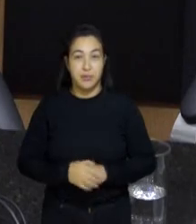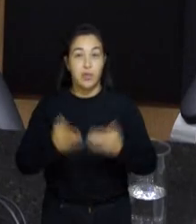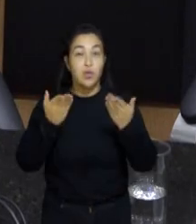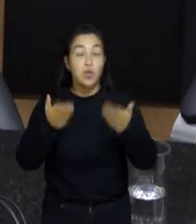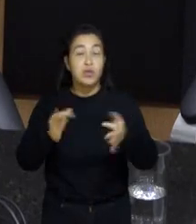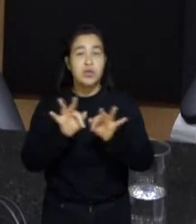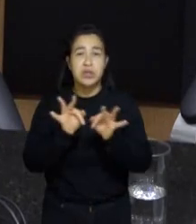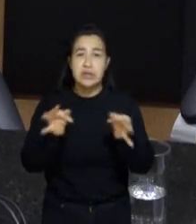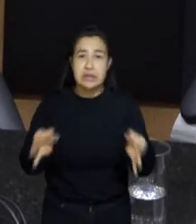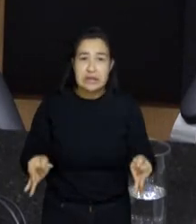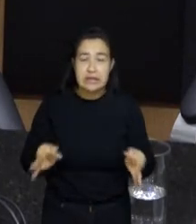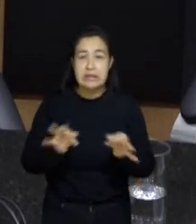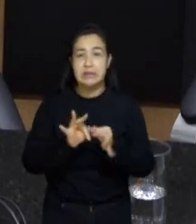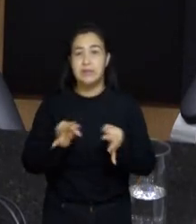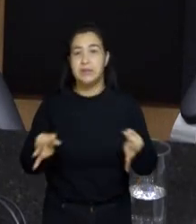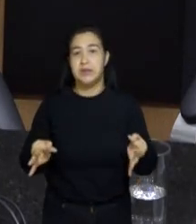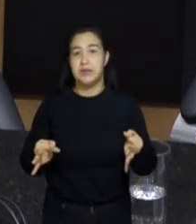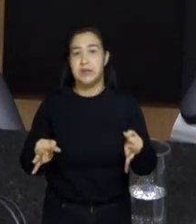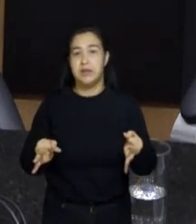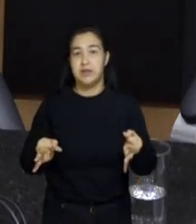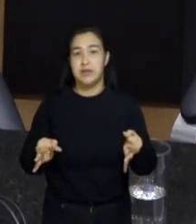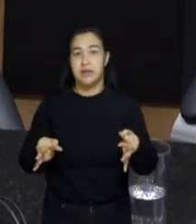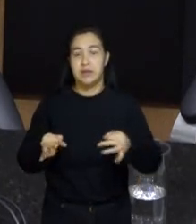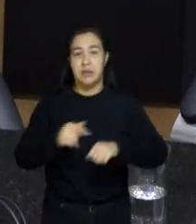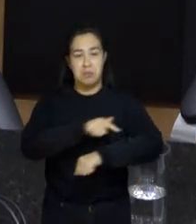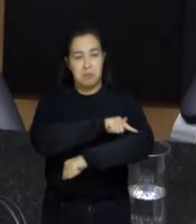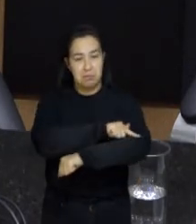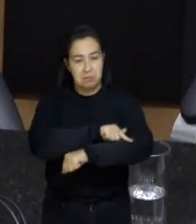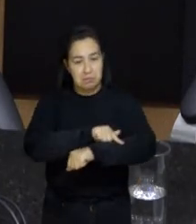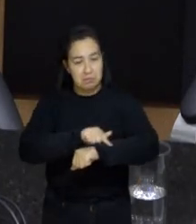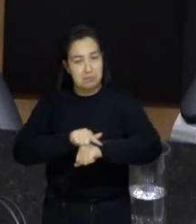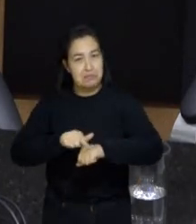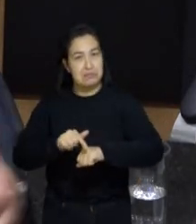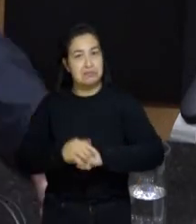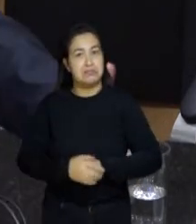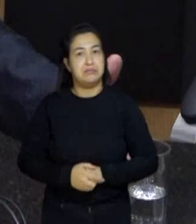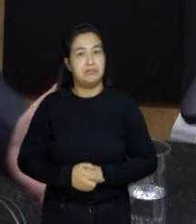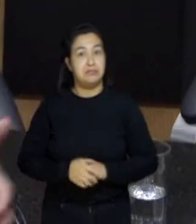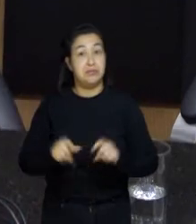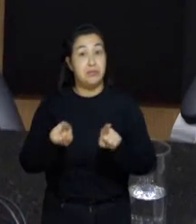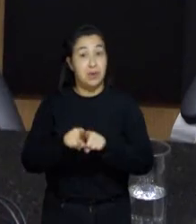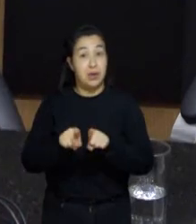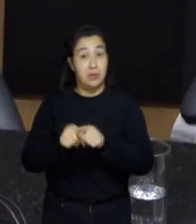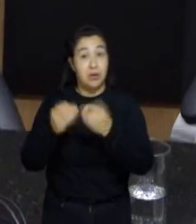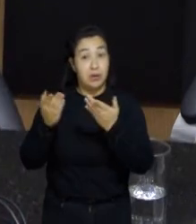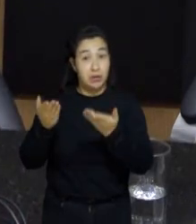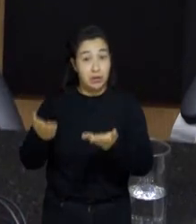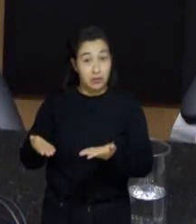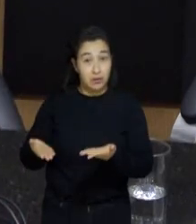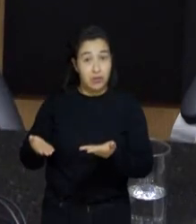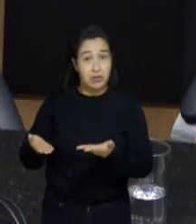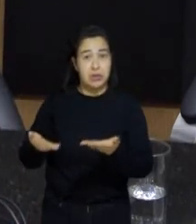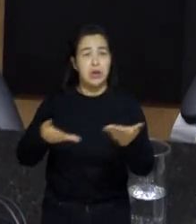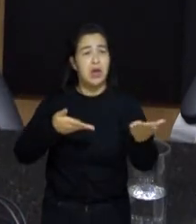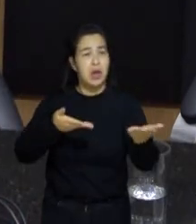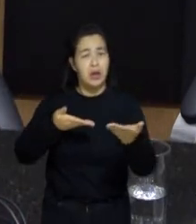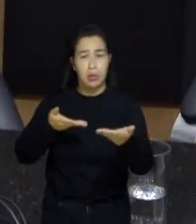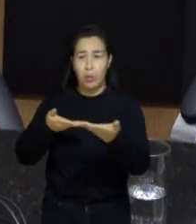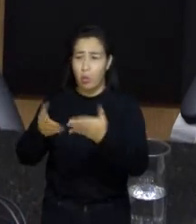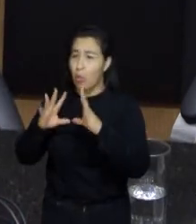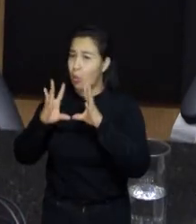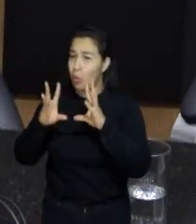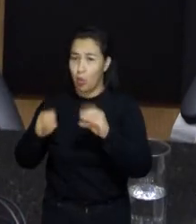simplicidade, pela sua forma de agir, pelas portas abertas que tem para todos nós aqui parlamentares